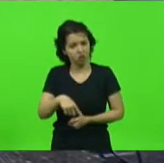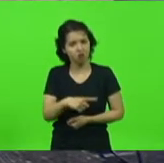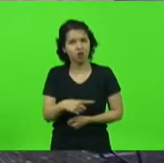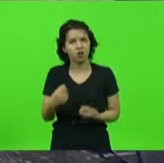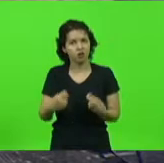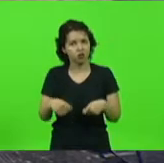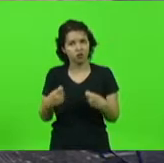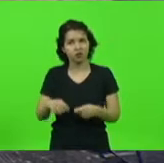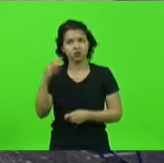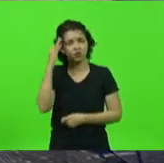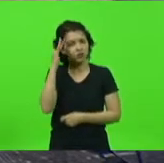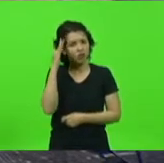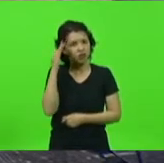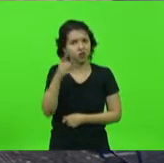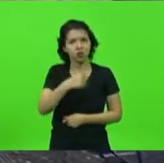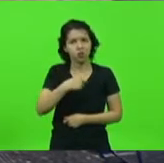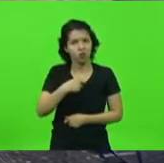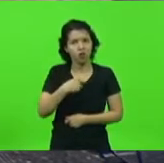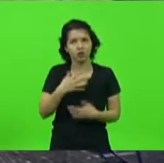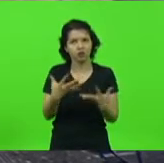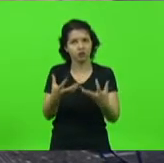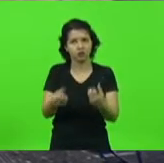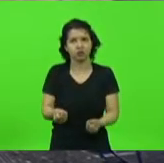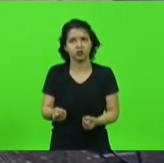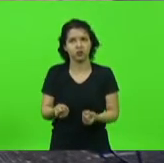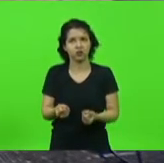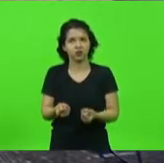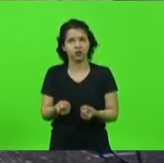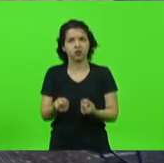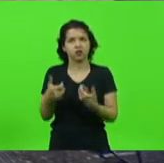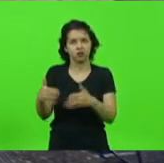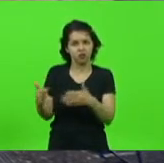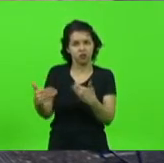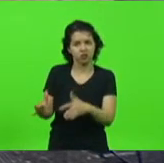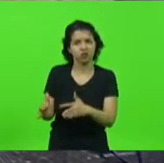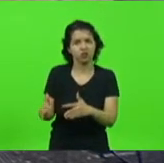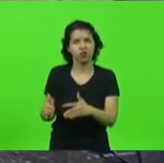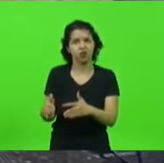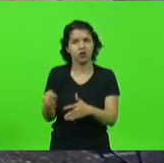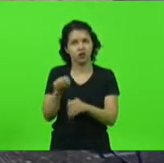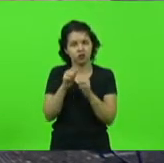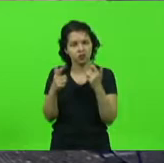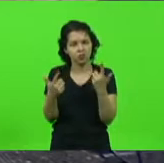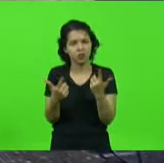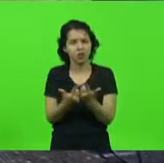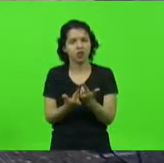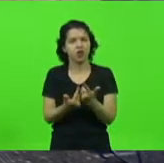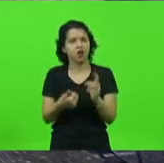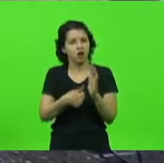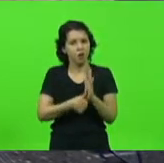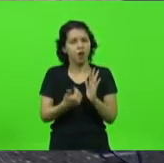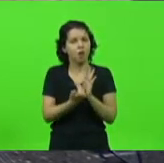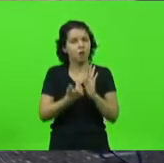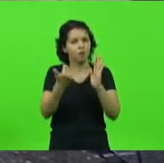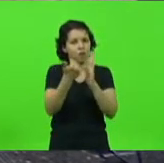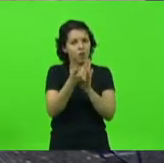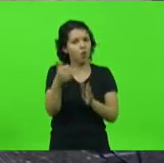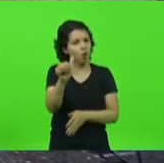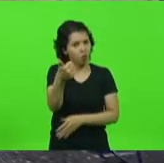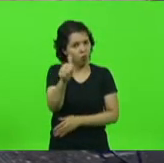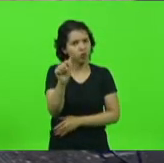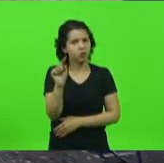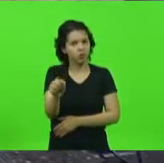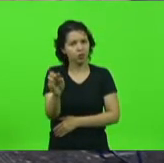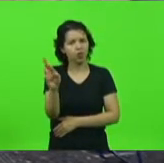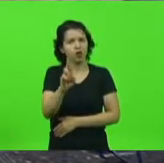Não é possível a gente aceitar aqui e deixar a digital dessa Assembleia num aumento de 11 mil reais para